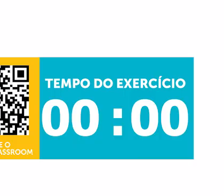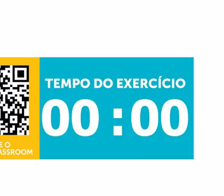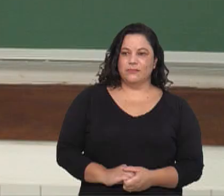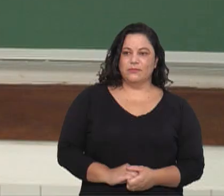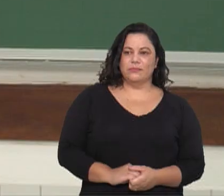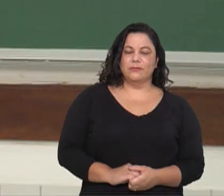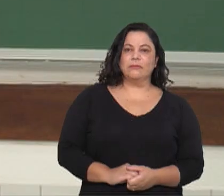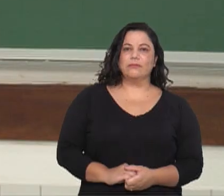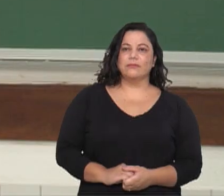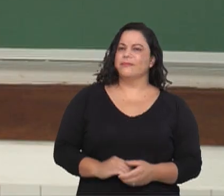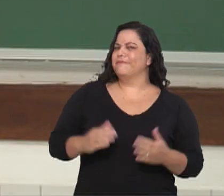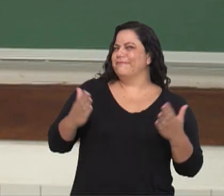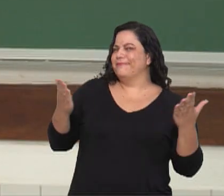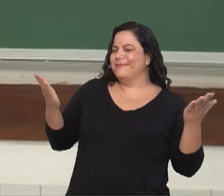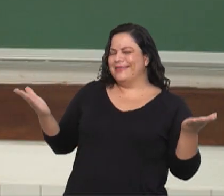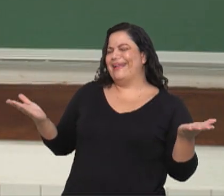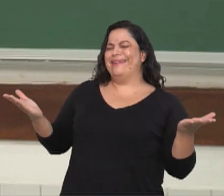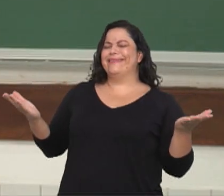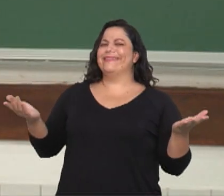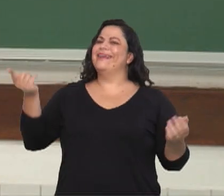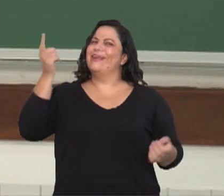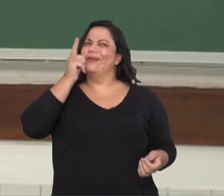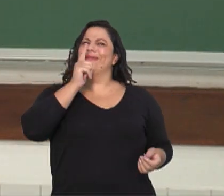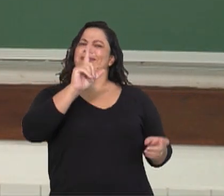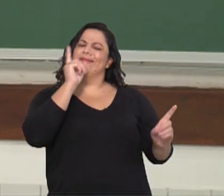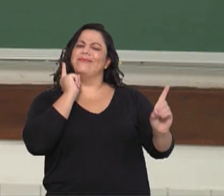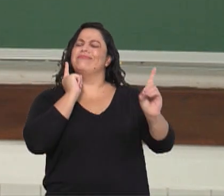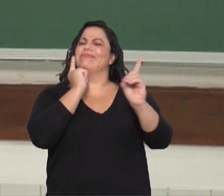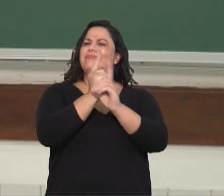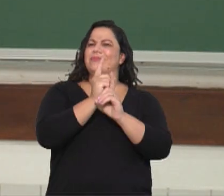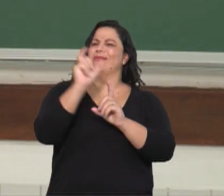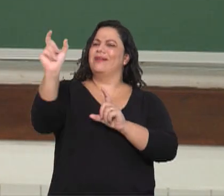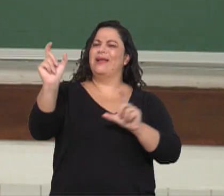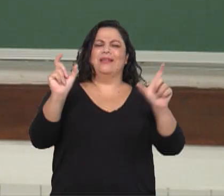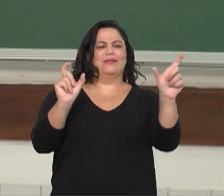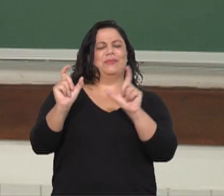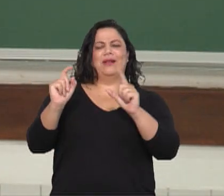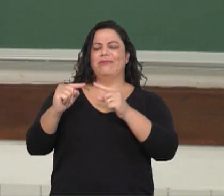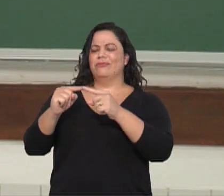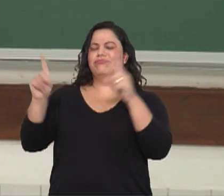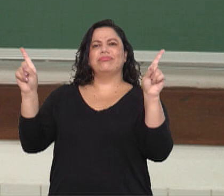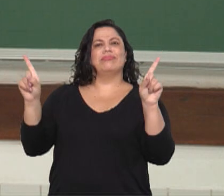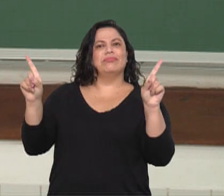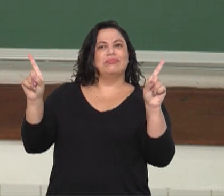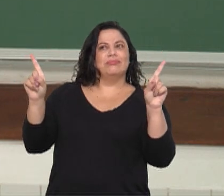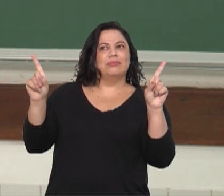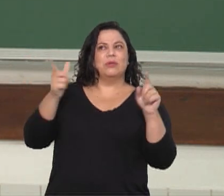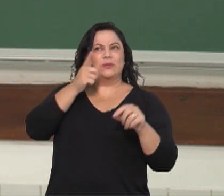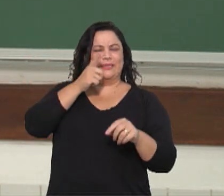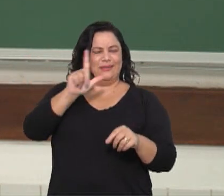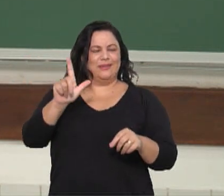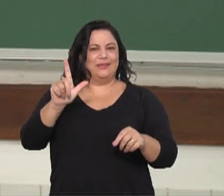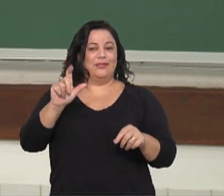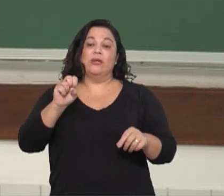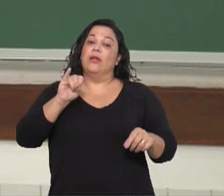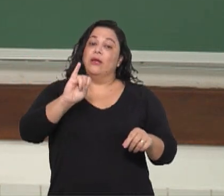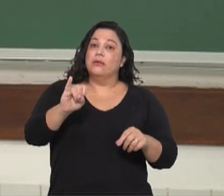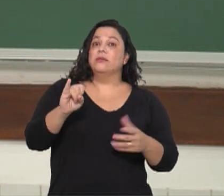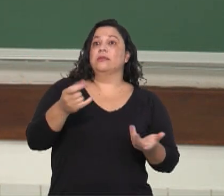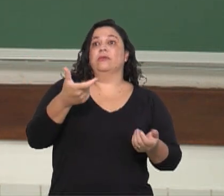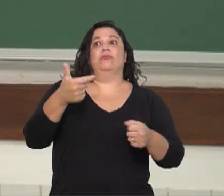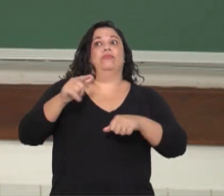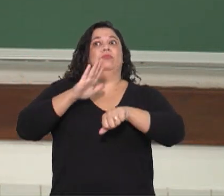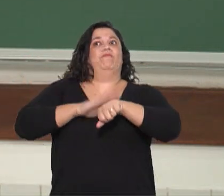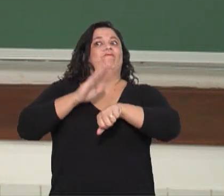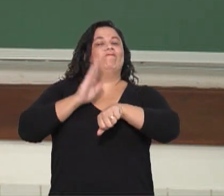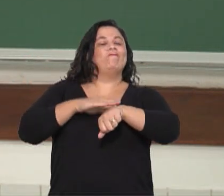E aí, conseguiram encontrar as palavras contraditórias Caso você não tenha tido tempo